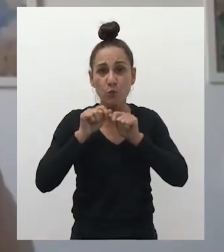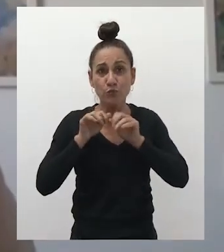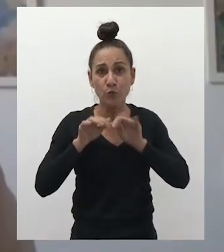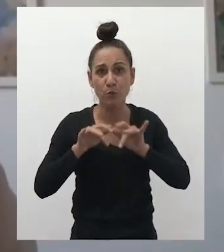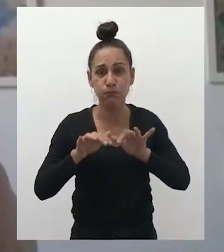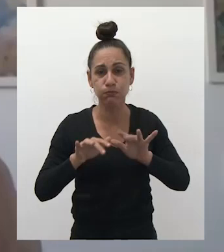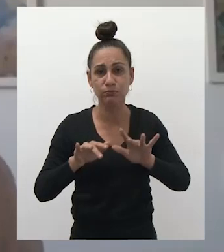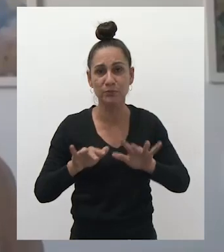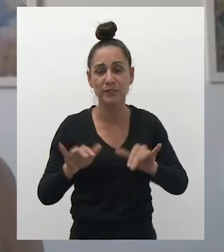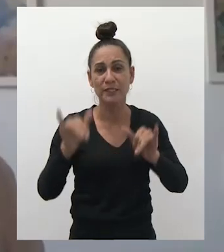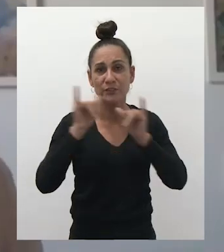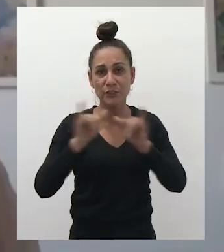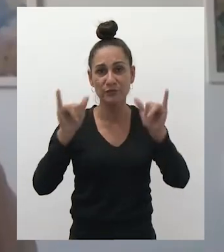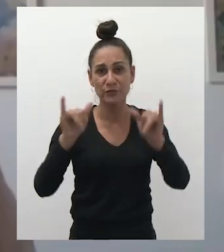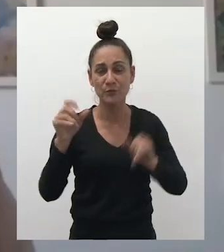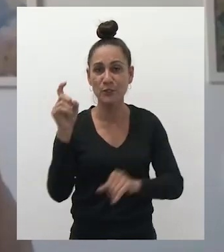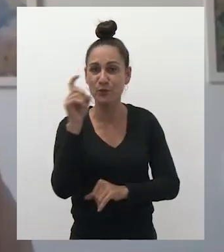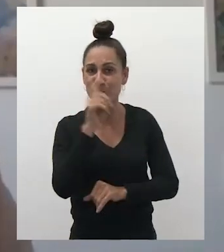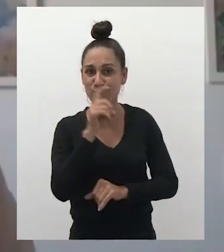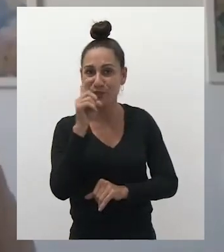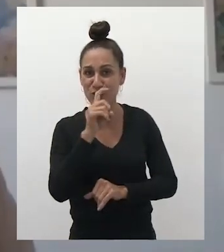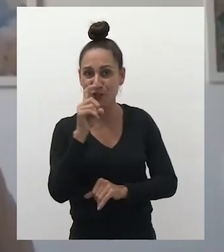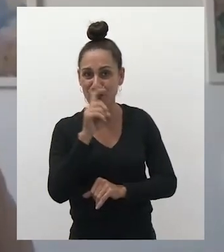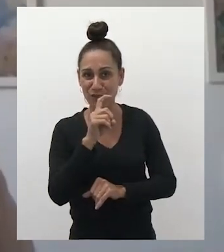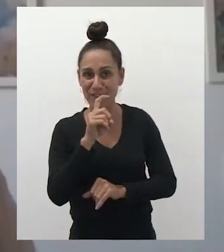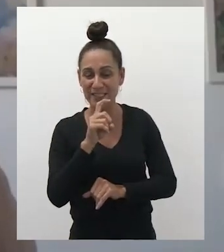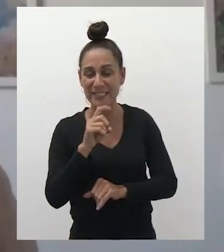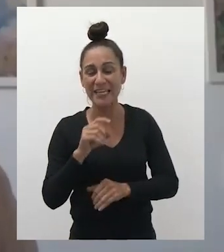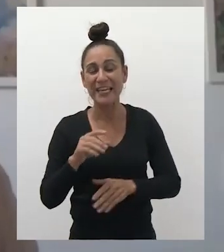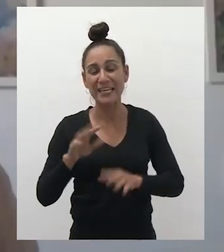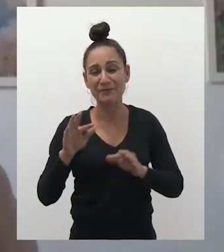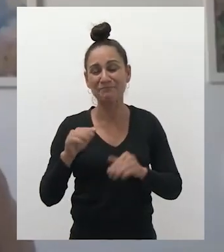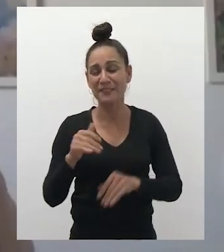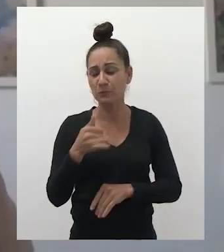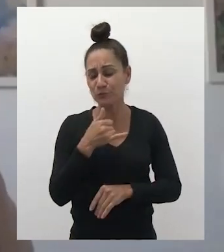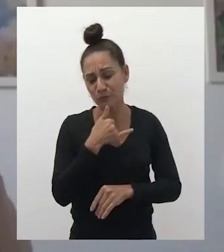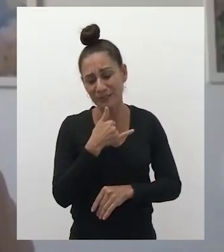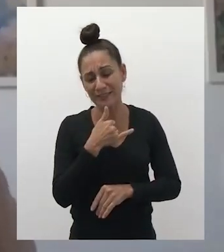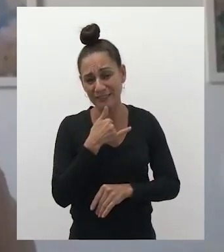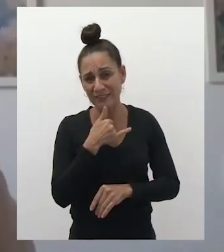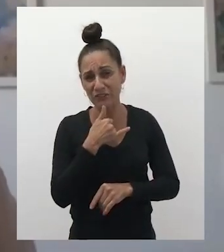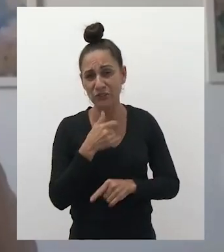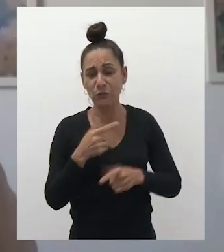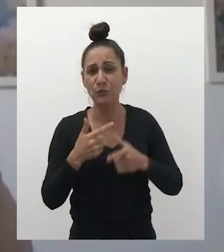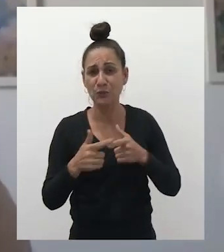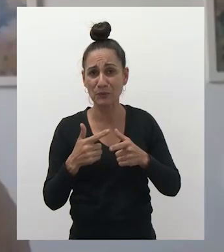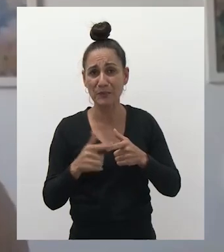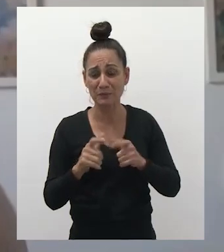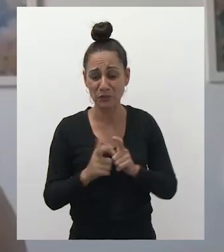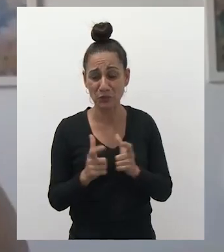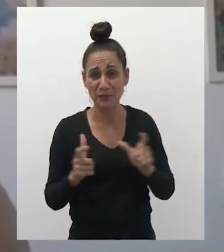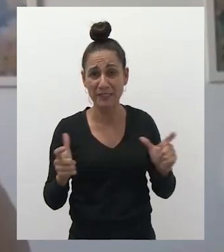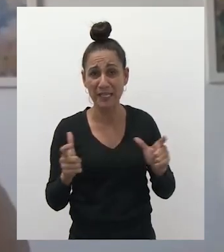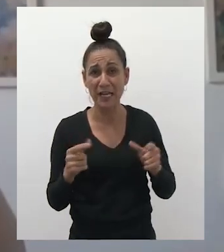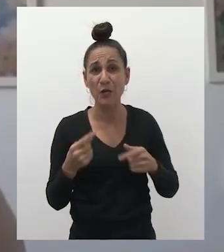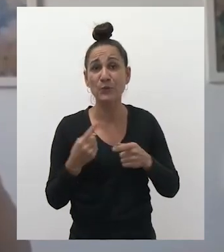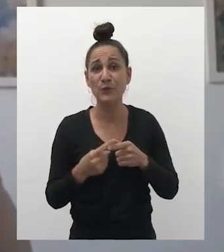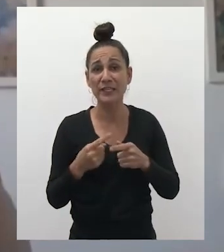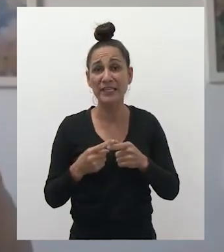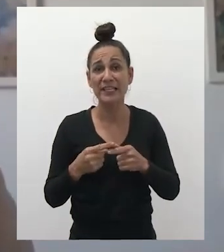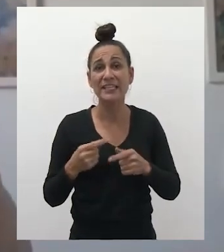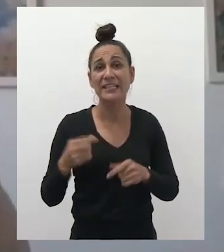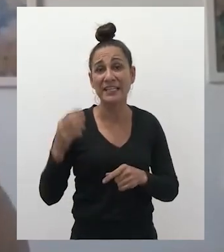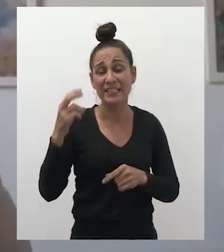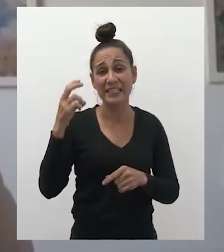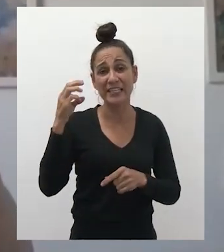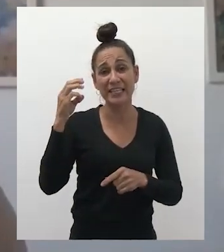informações mentirosas. E, infelizmente, isso tende a se agravar com o progresso da inteligência artificial. Não sei se vocês já